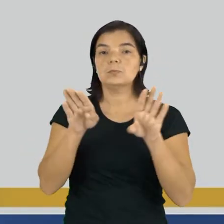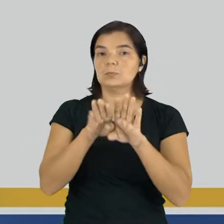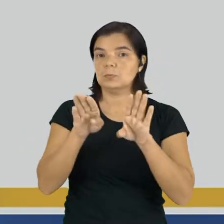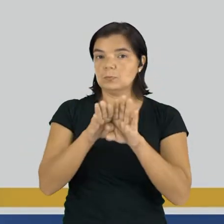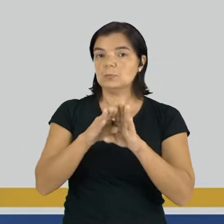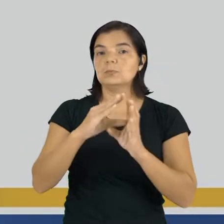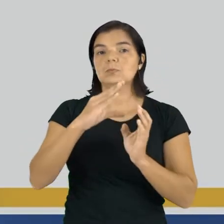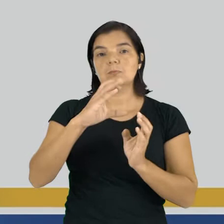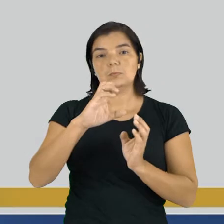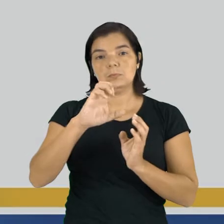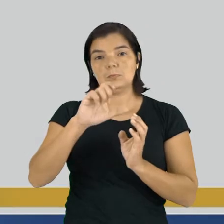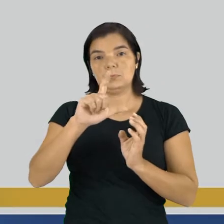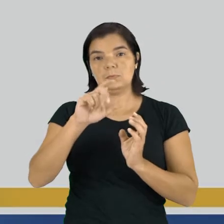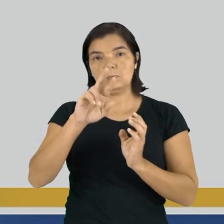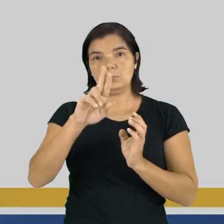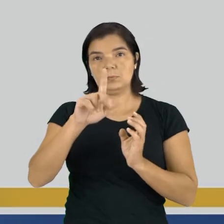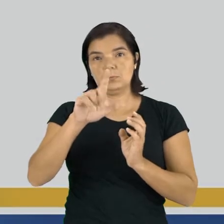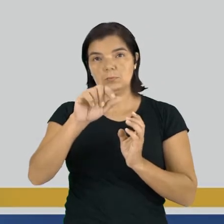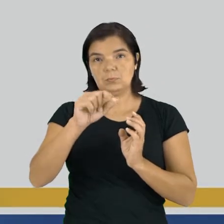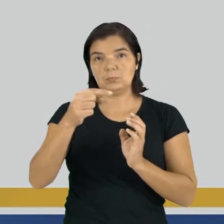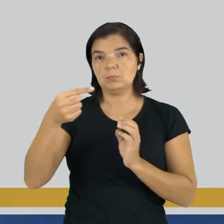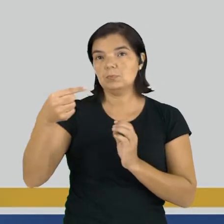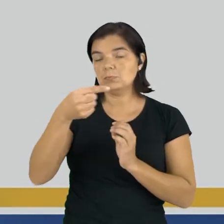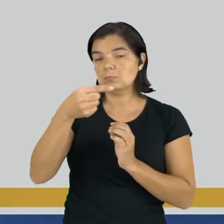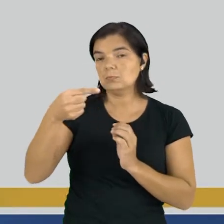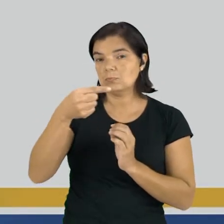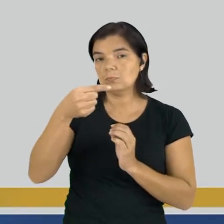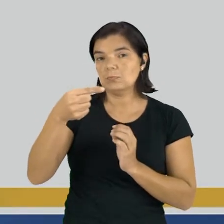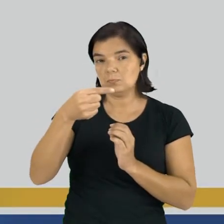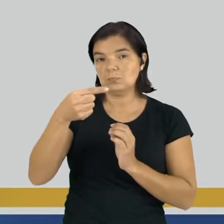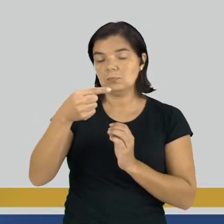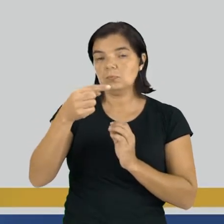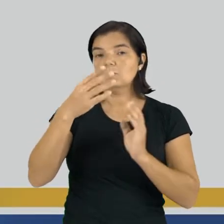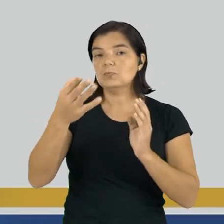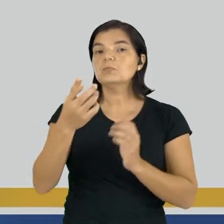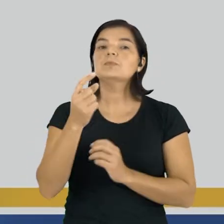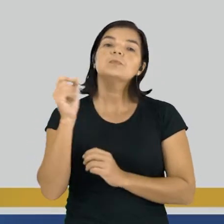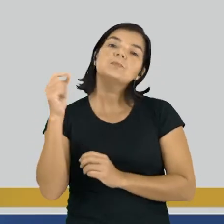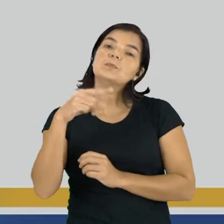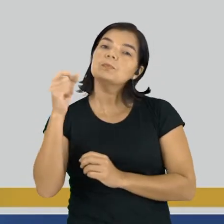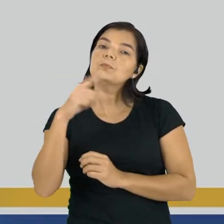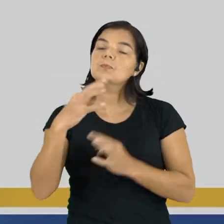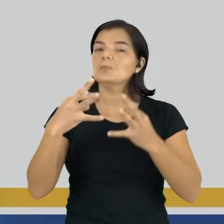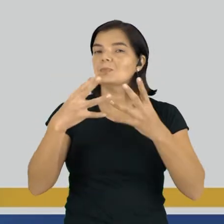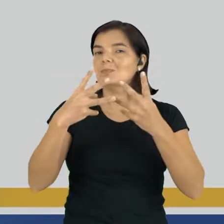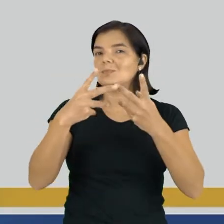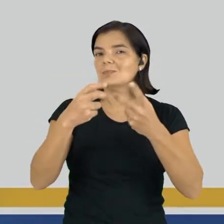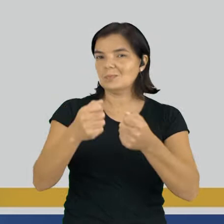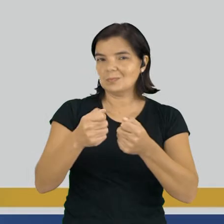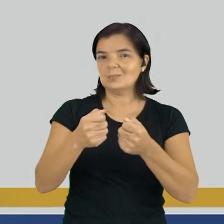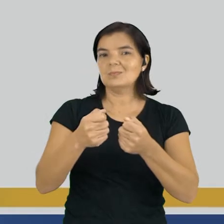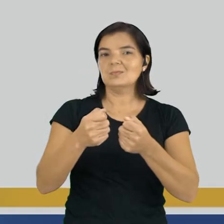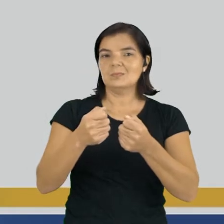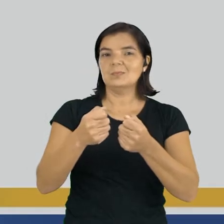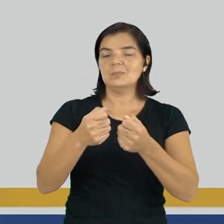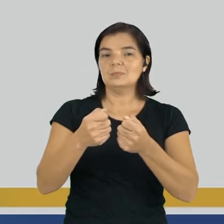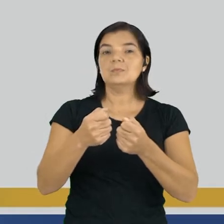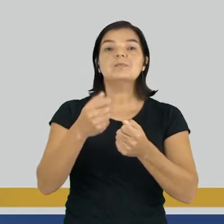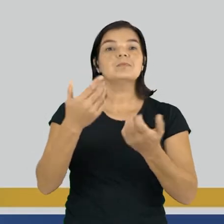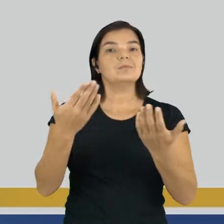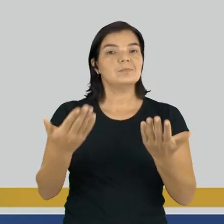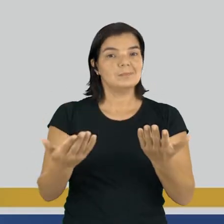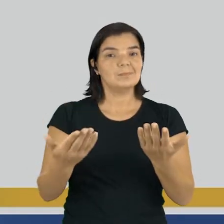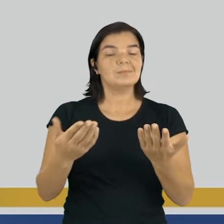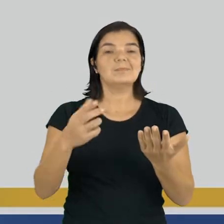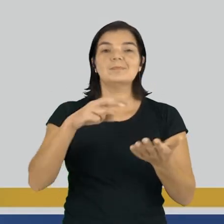a célula, essa setinha indicando onde está preenchido a célula todinha de azul.